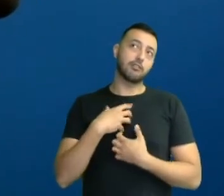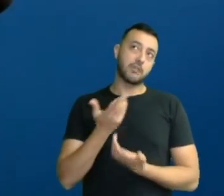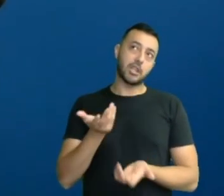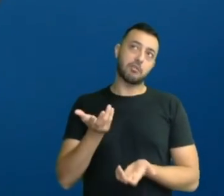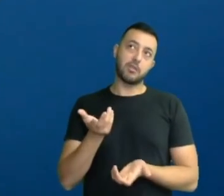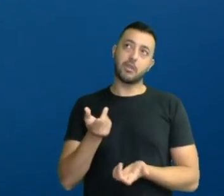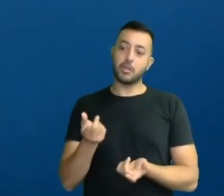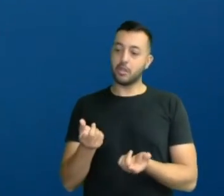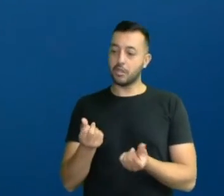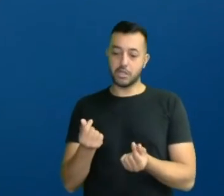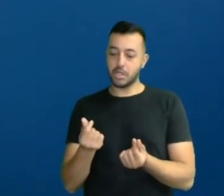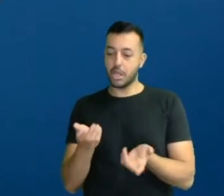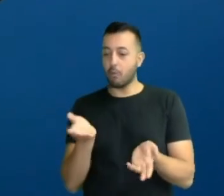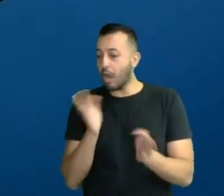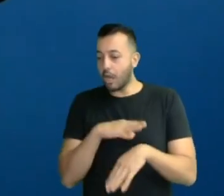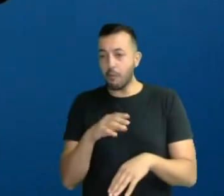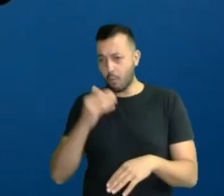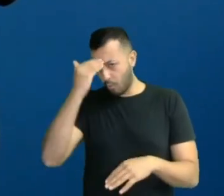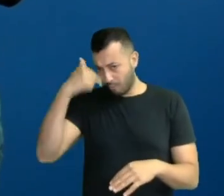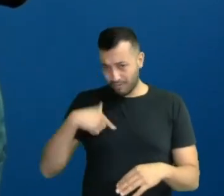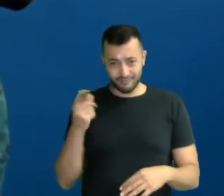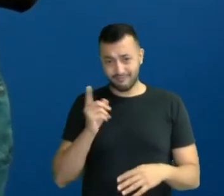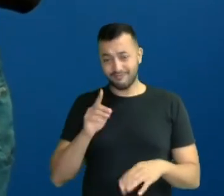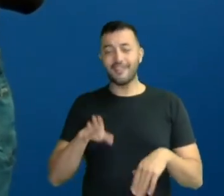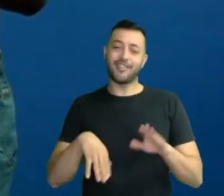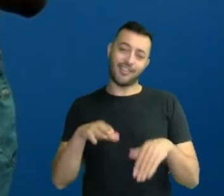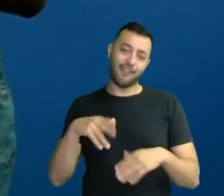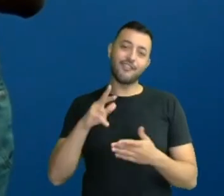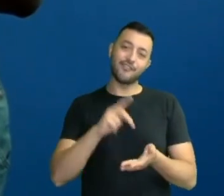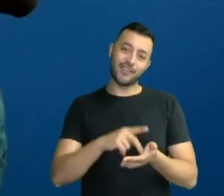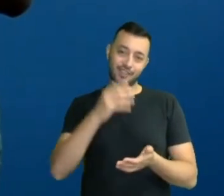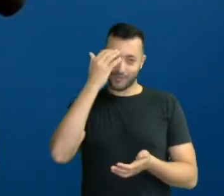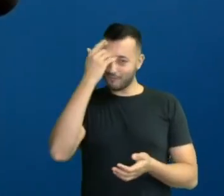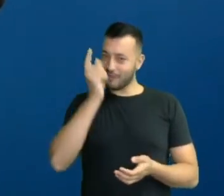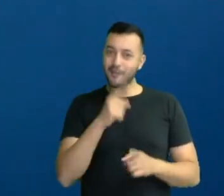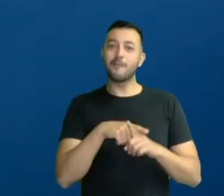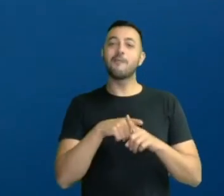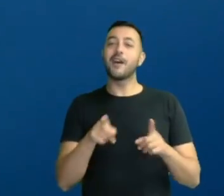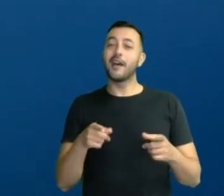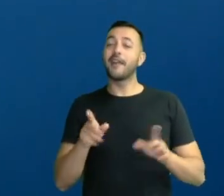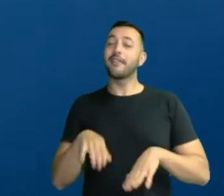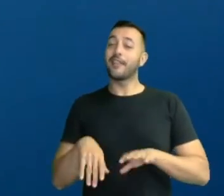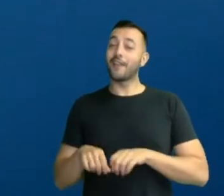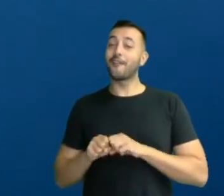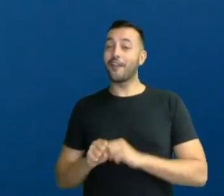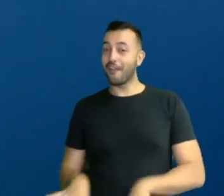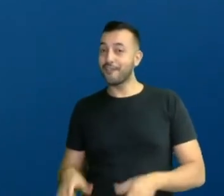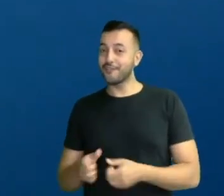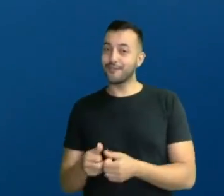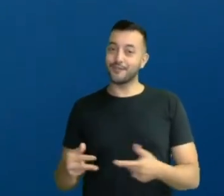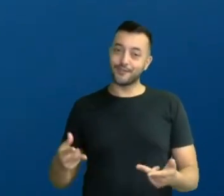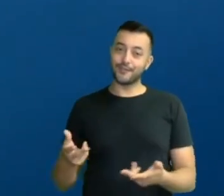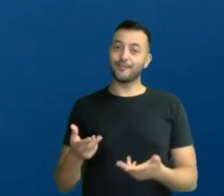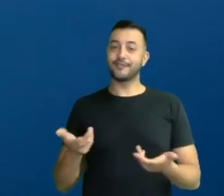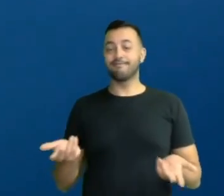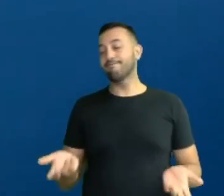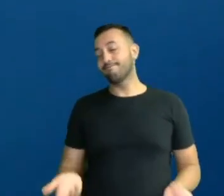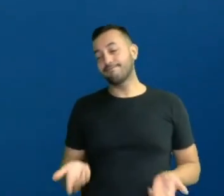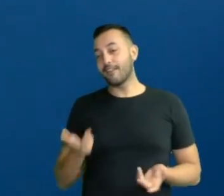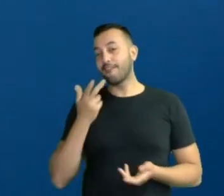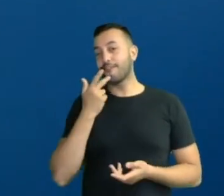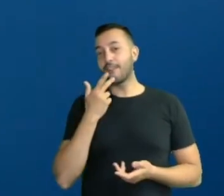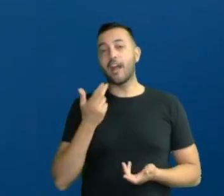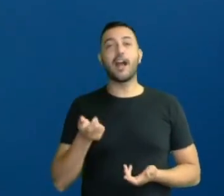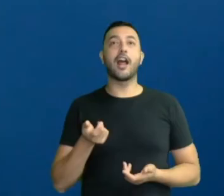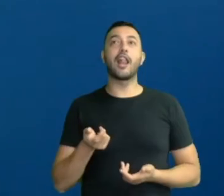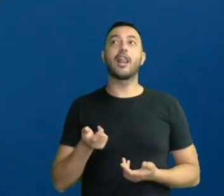culpa de que o dinheiro tinha acabado e realmente nem sempre a gente tem, né? Mas às vezes a gente gastou o dinheiro com o que não devia, aí para não assumir que